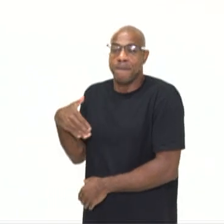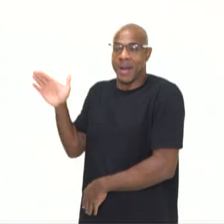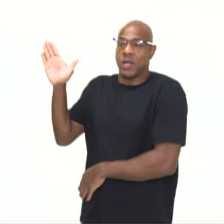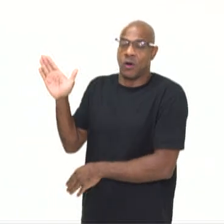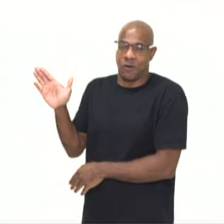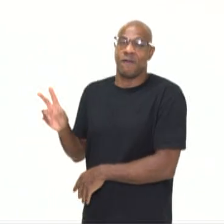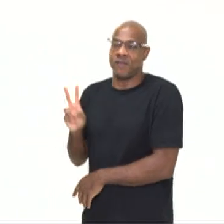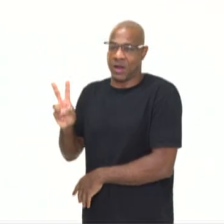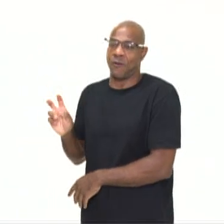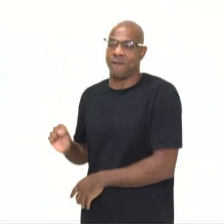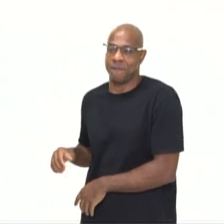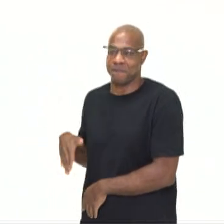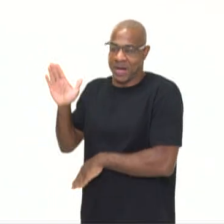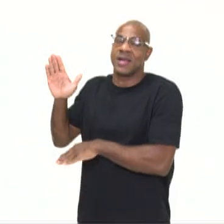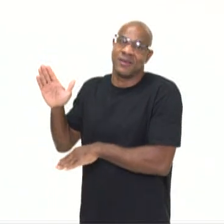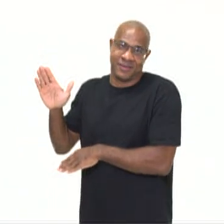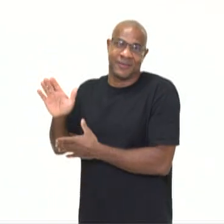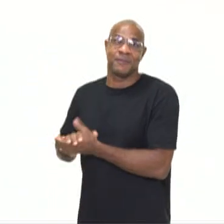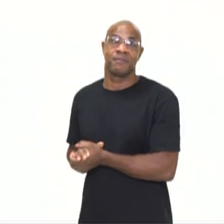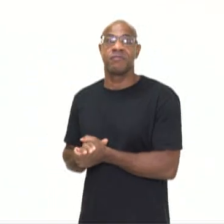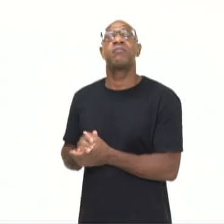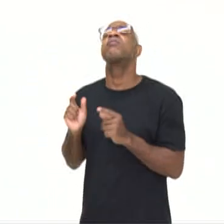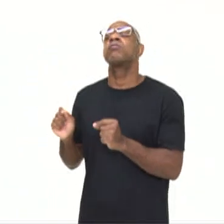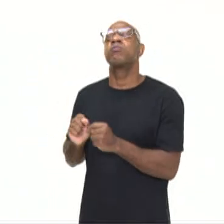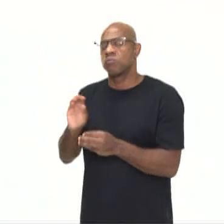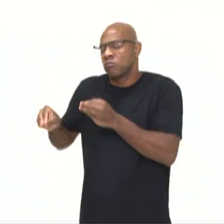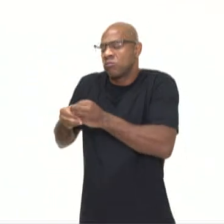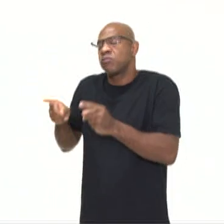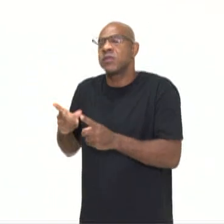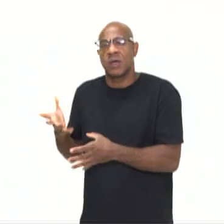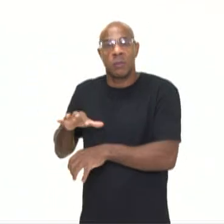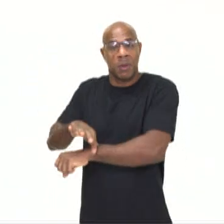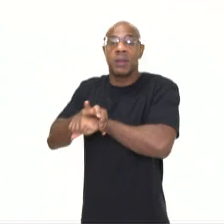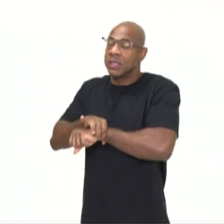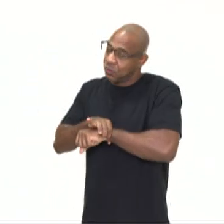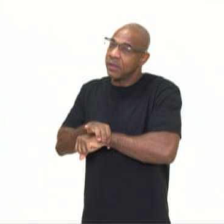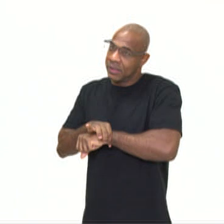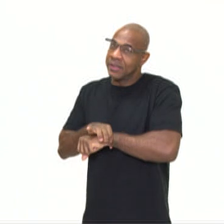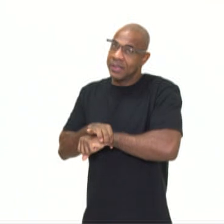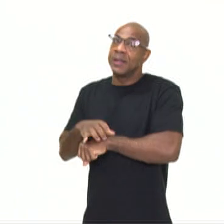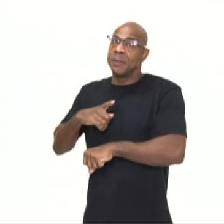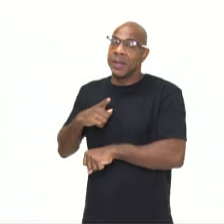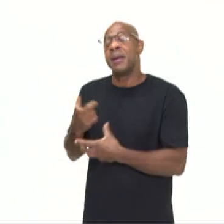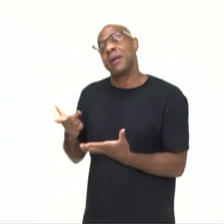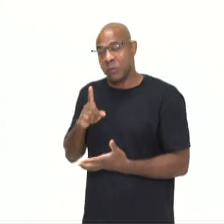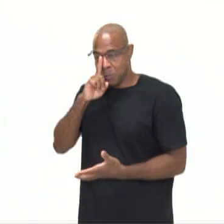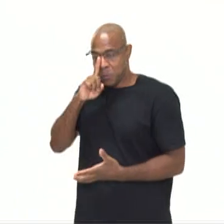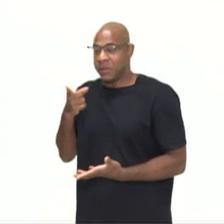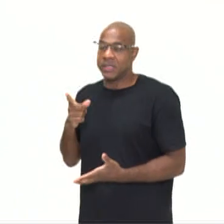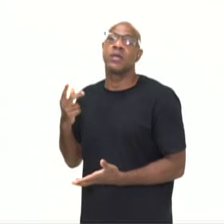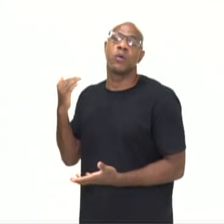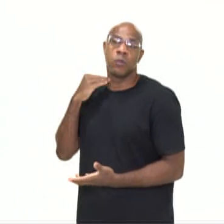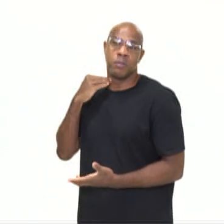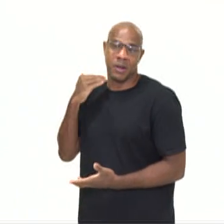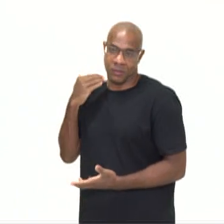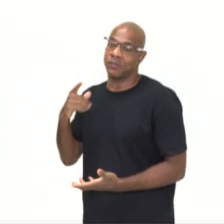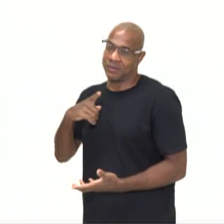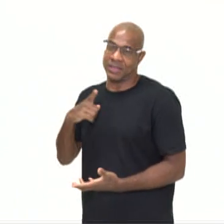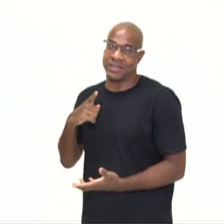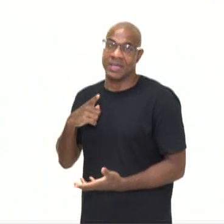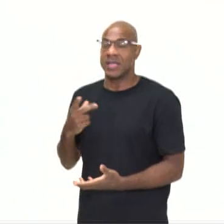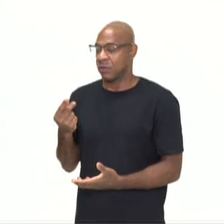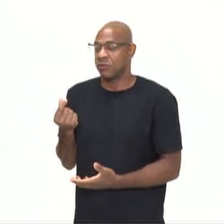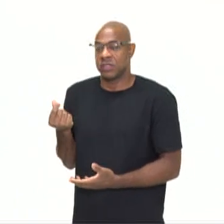foi emprestada. Esse acréscimo é o quê? É uma garantia para compensar o risco que o banco corre de que o dinheiro não